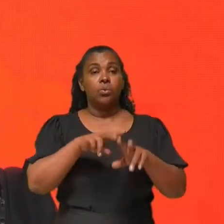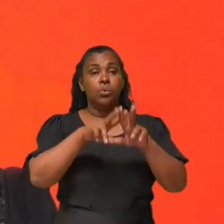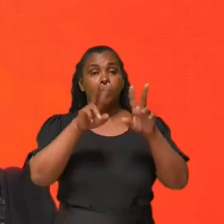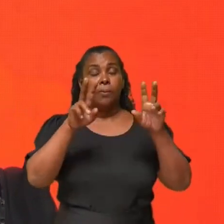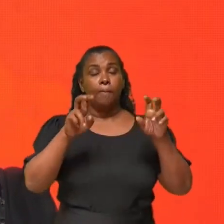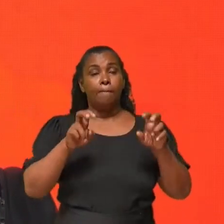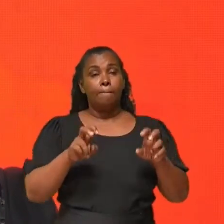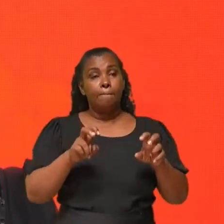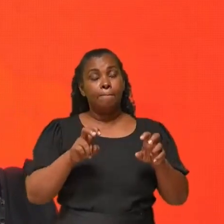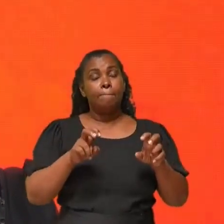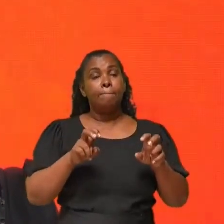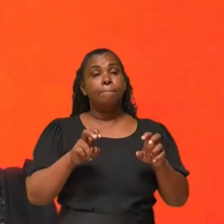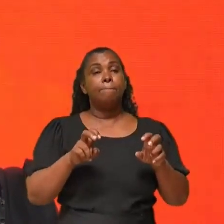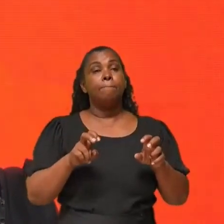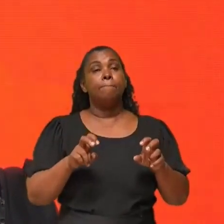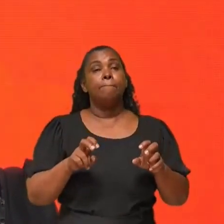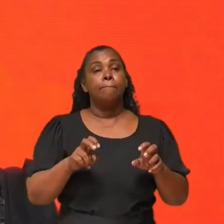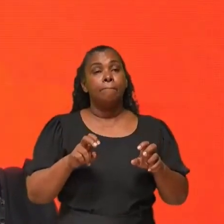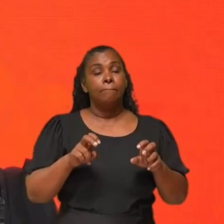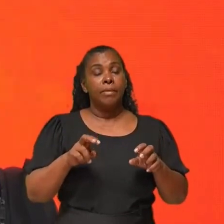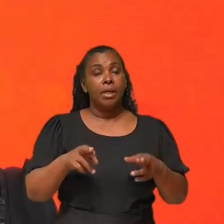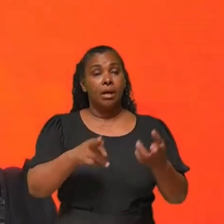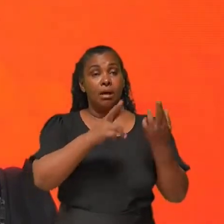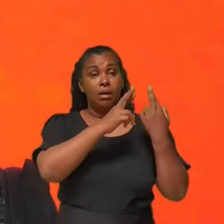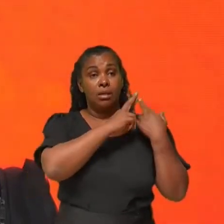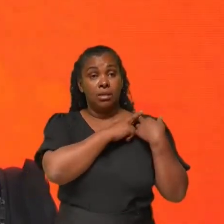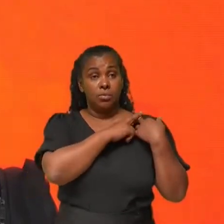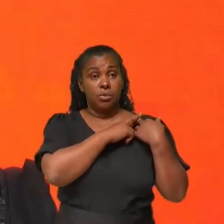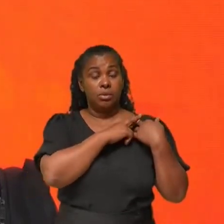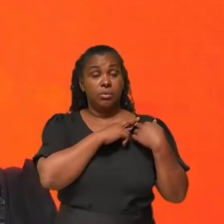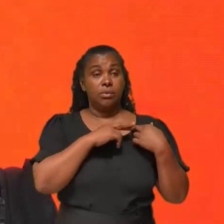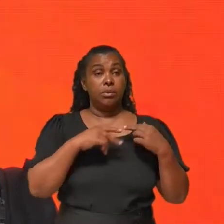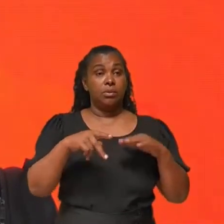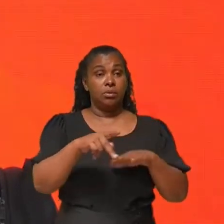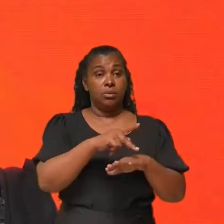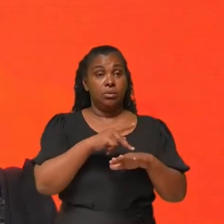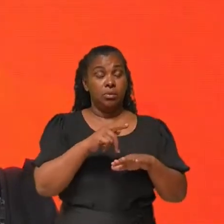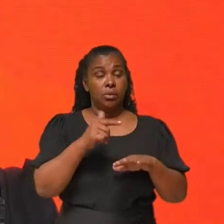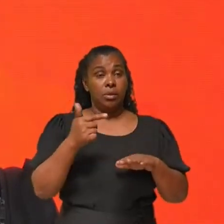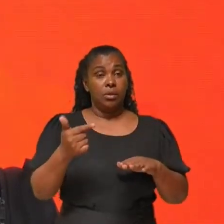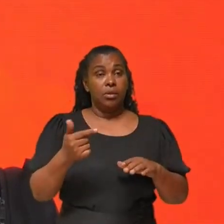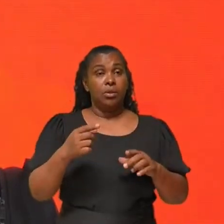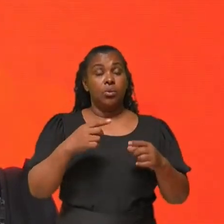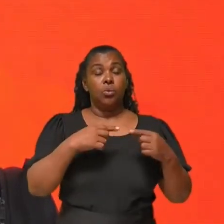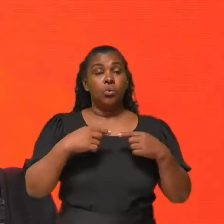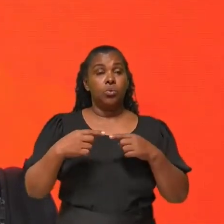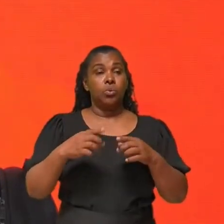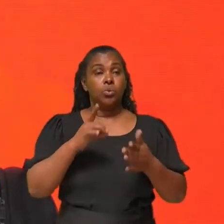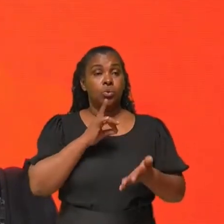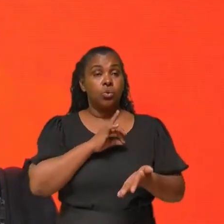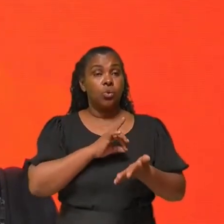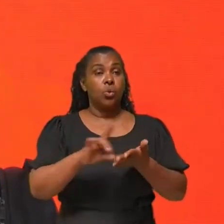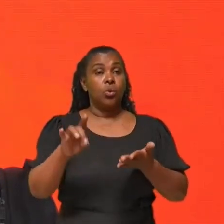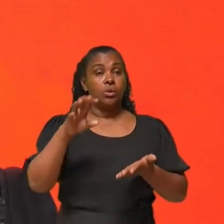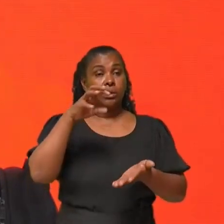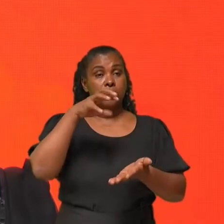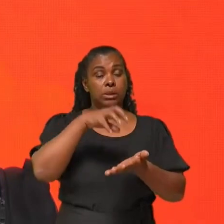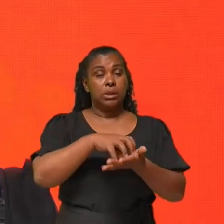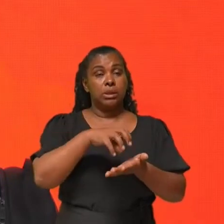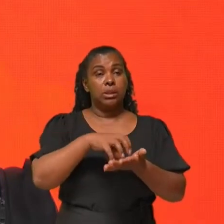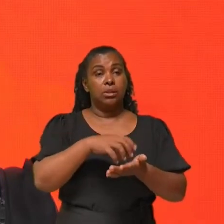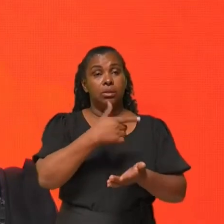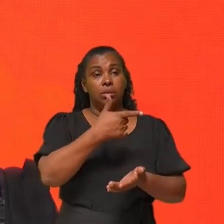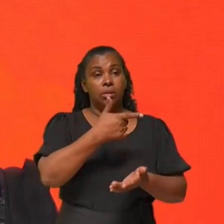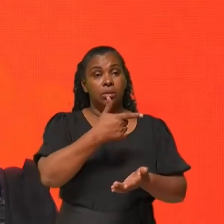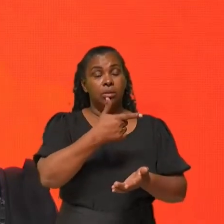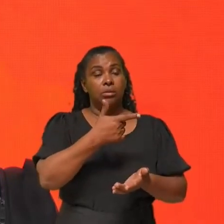da responsabilidade dos países com discurso de ódio na centralidade do G20, daquilo que foi